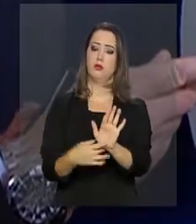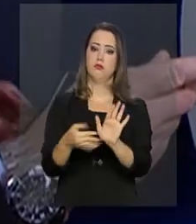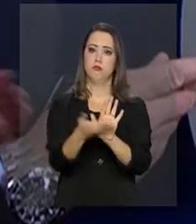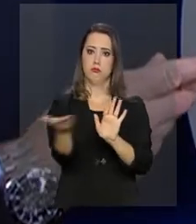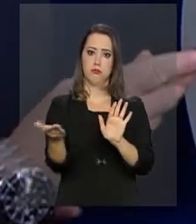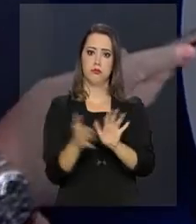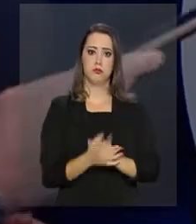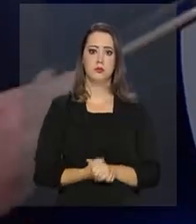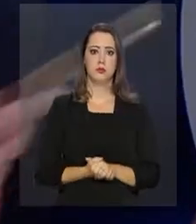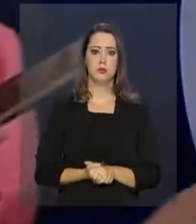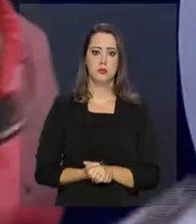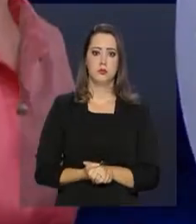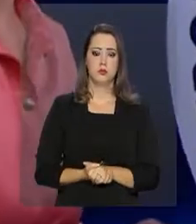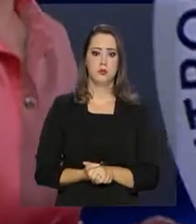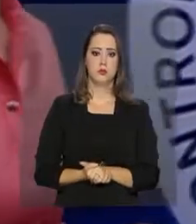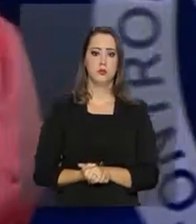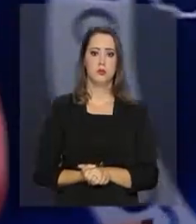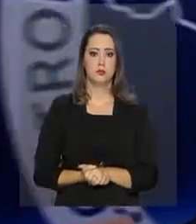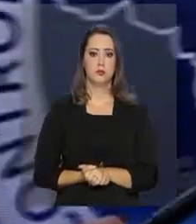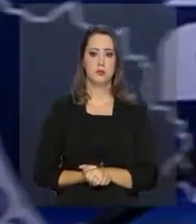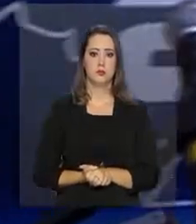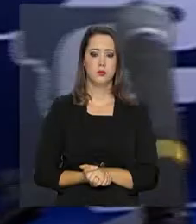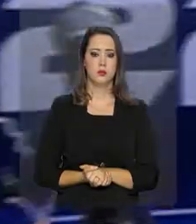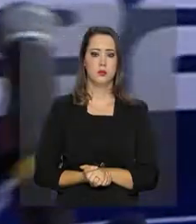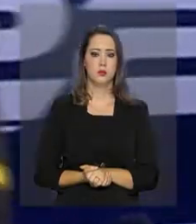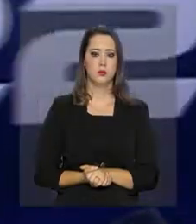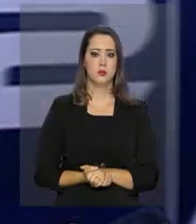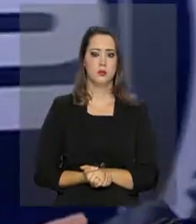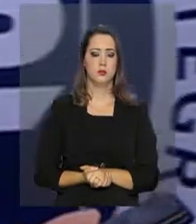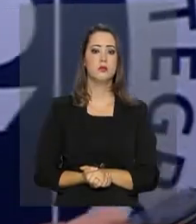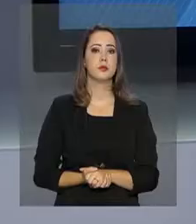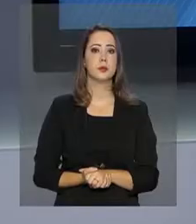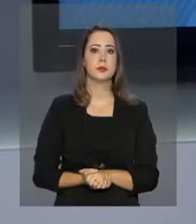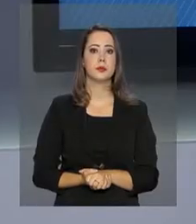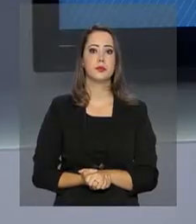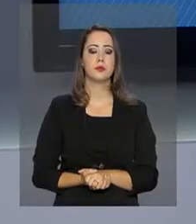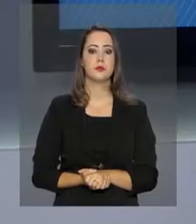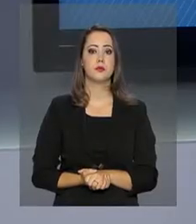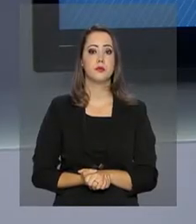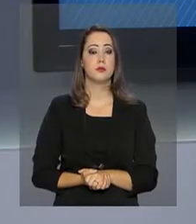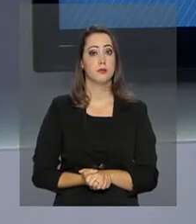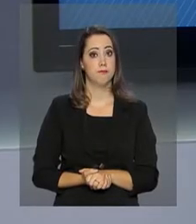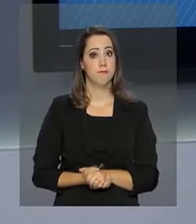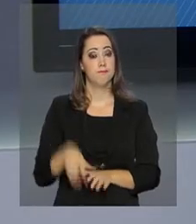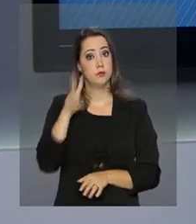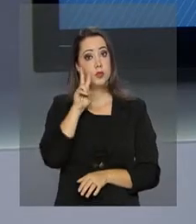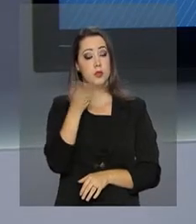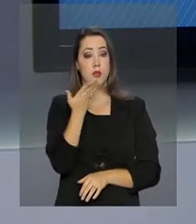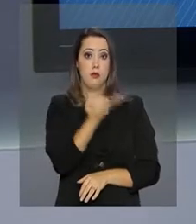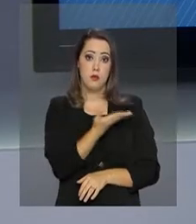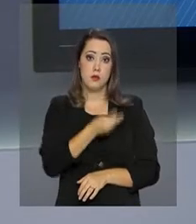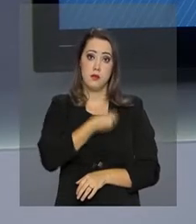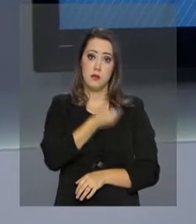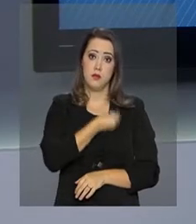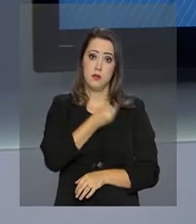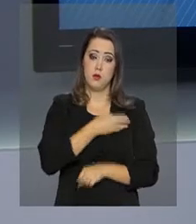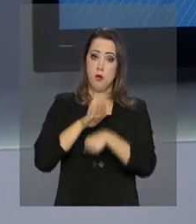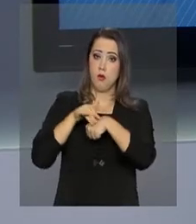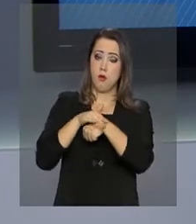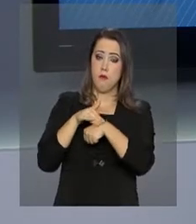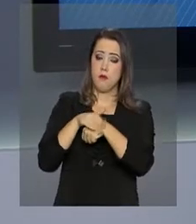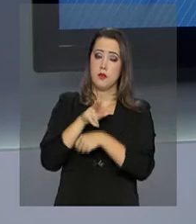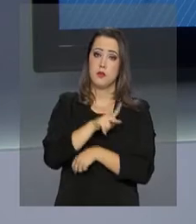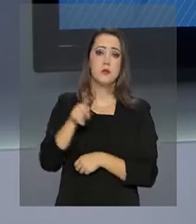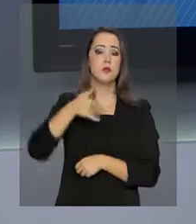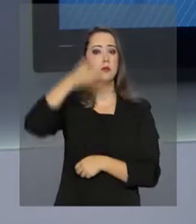concretos. Ah, Aí, portanto, a conversa do